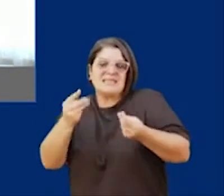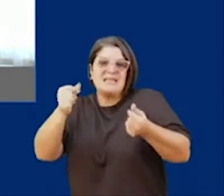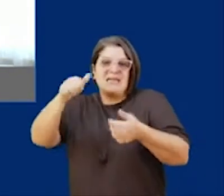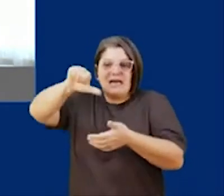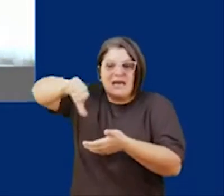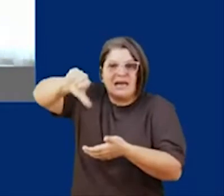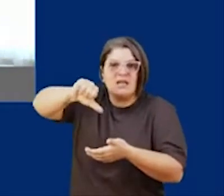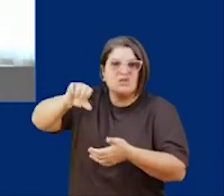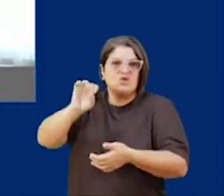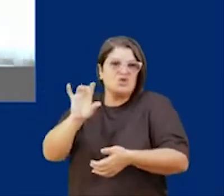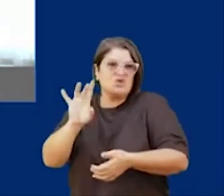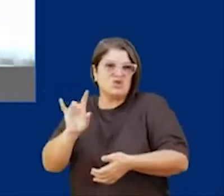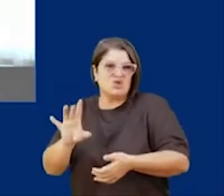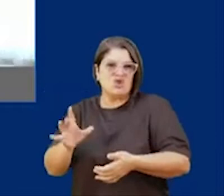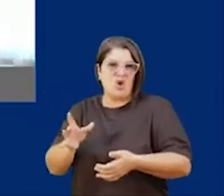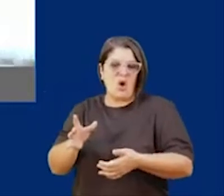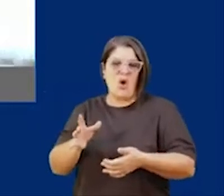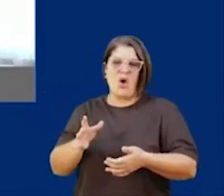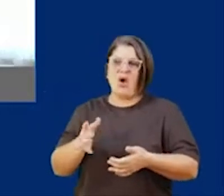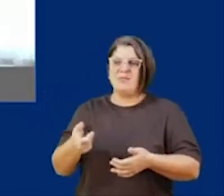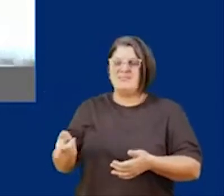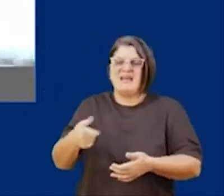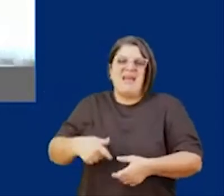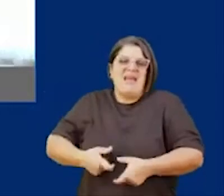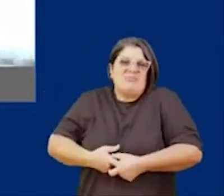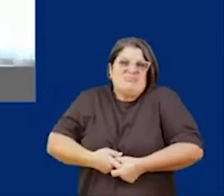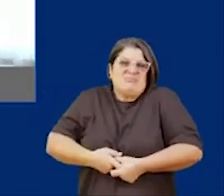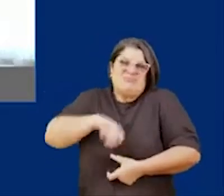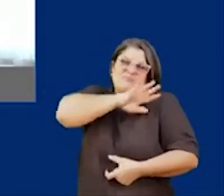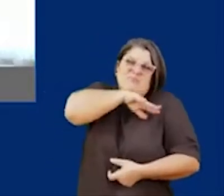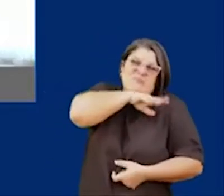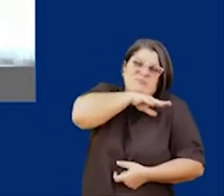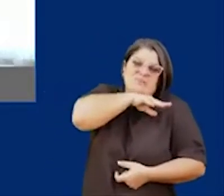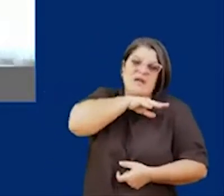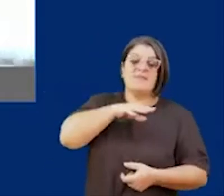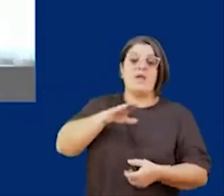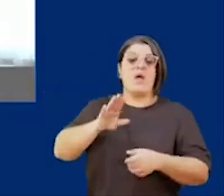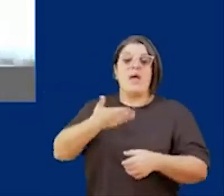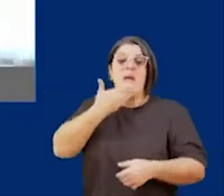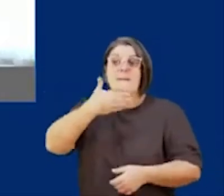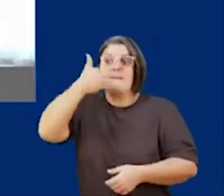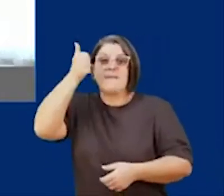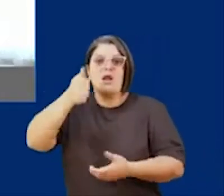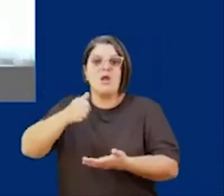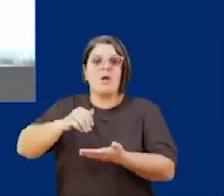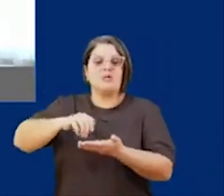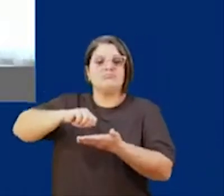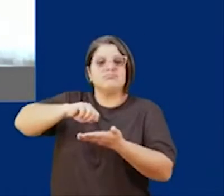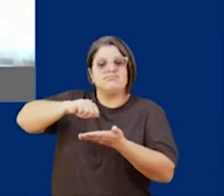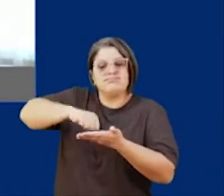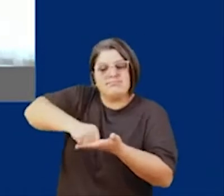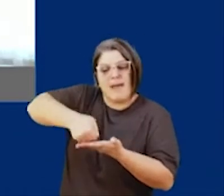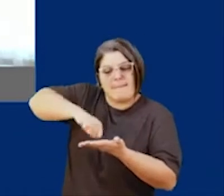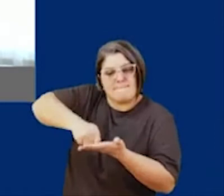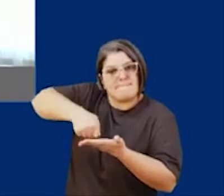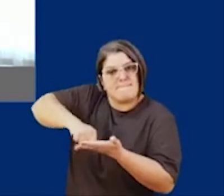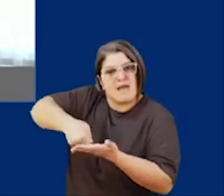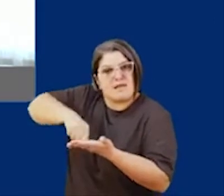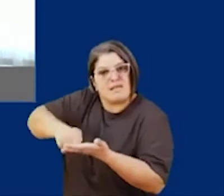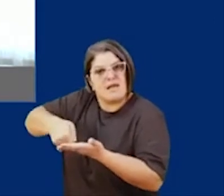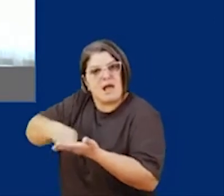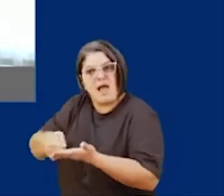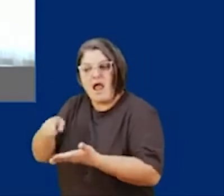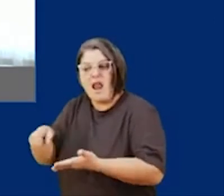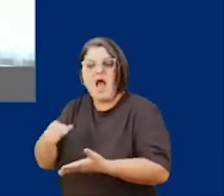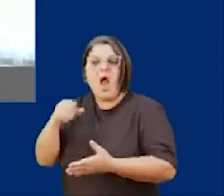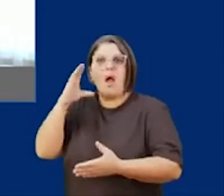gente já oferece uma coisa na forma de purê, amassadinho, é melhor em termos de quanto de nutrientes ela vai receber, e é melhor também para ela exercitar essa